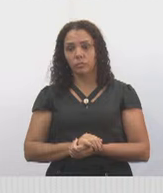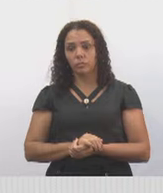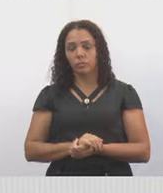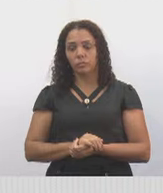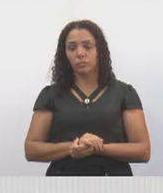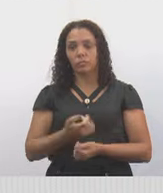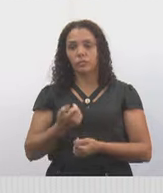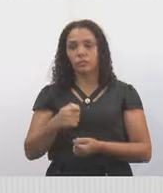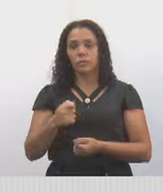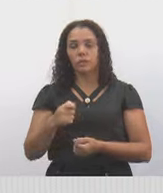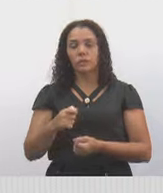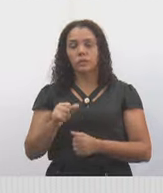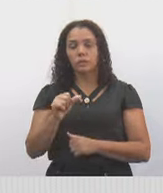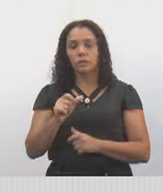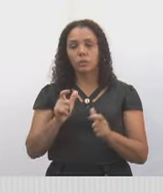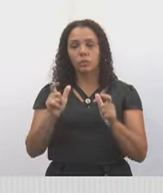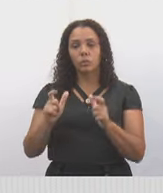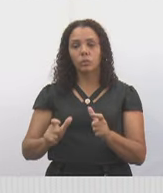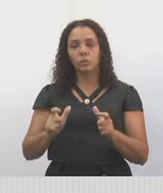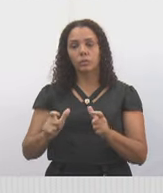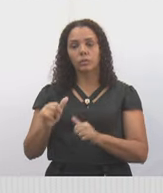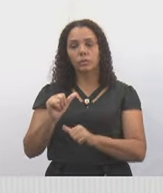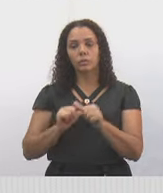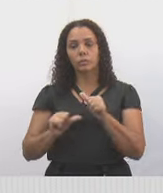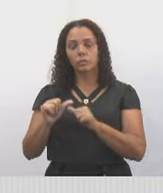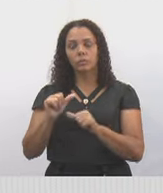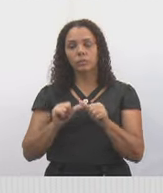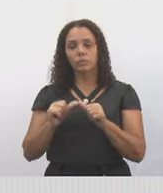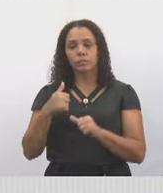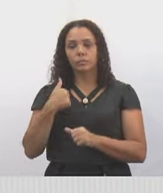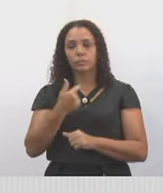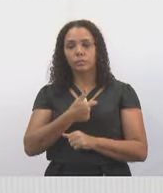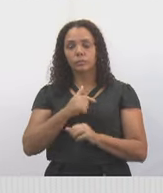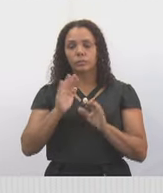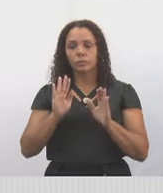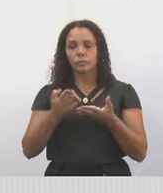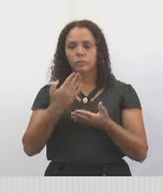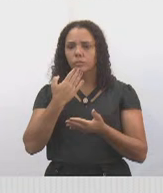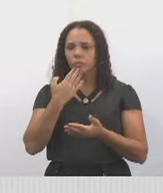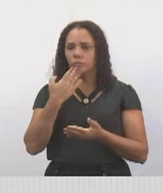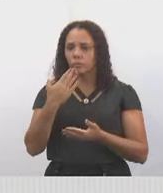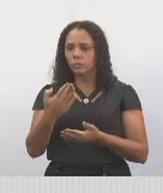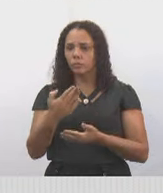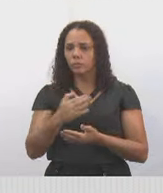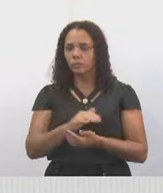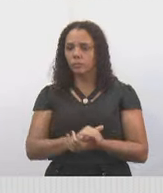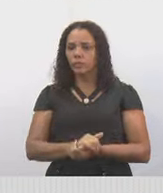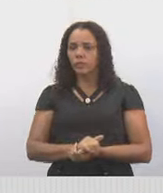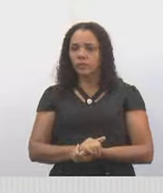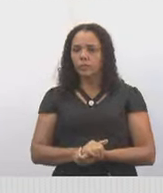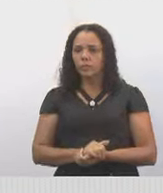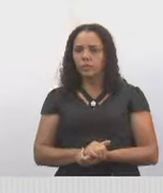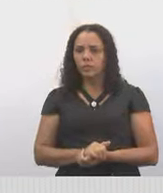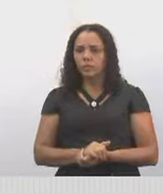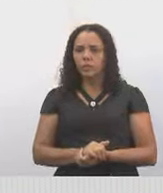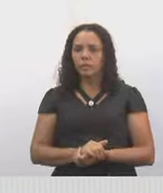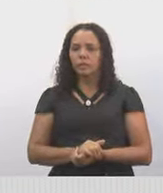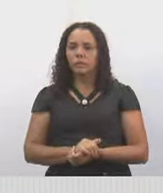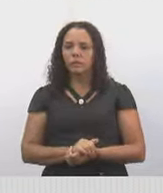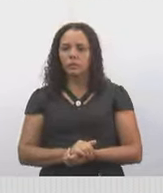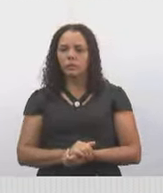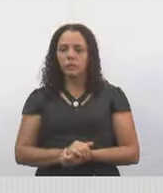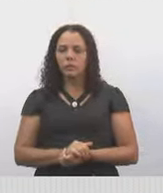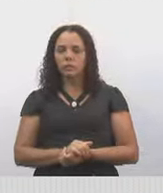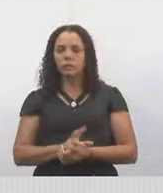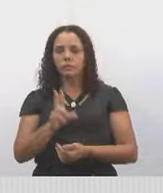direita um braço à direita e nós já fizemos o pedido então para que seja eh revista